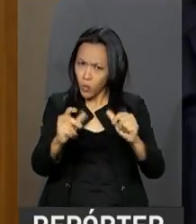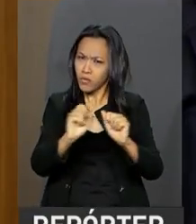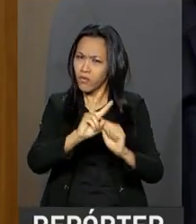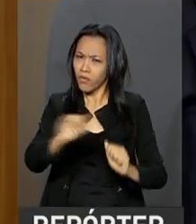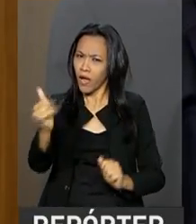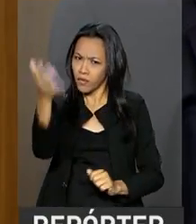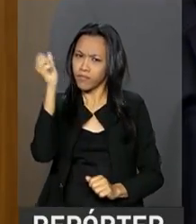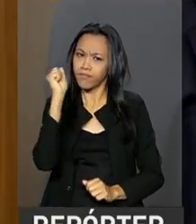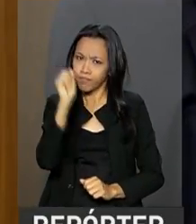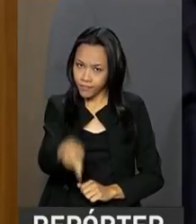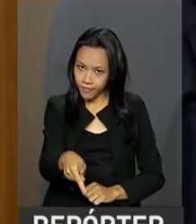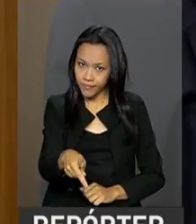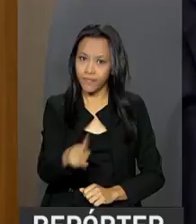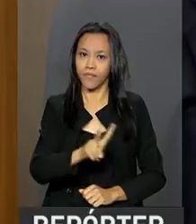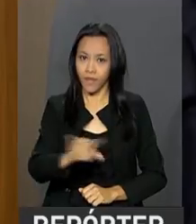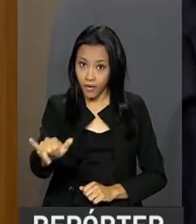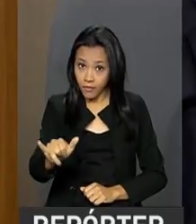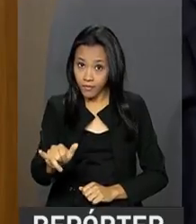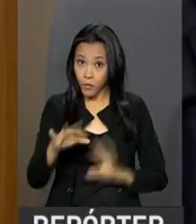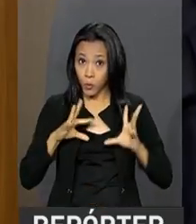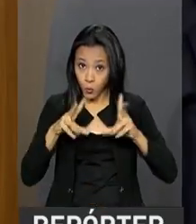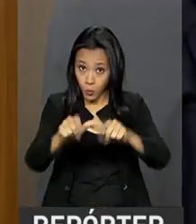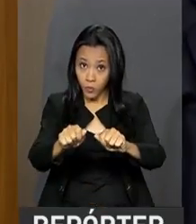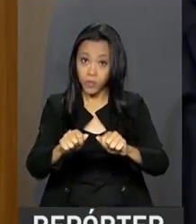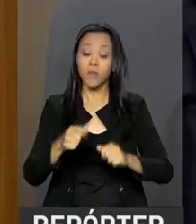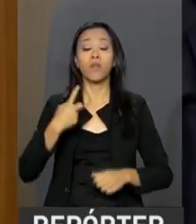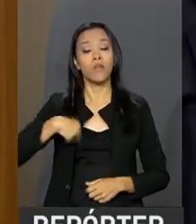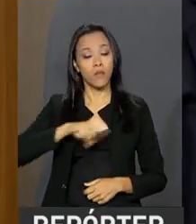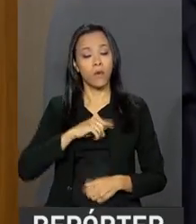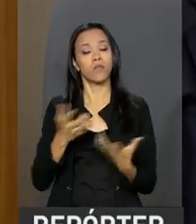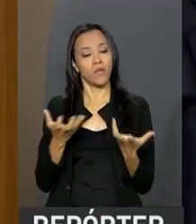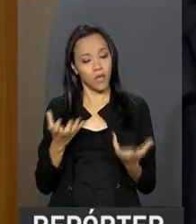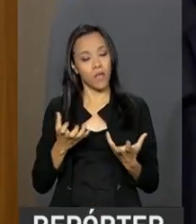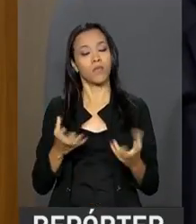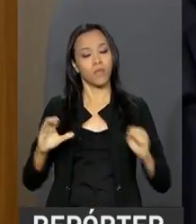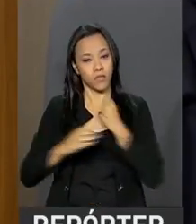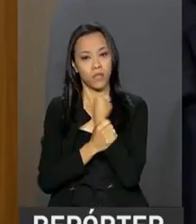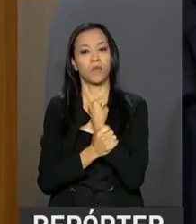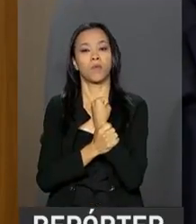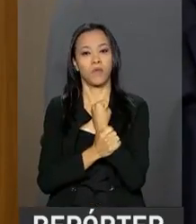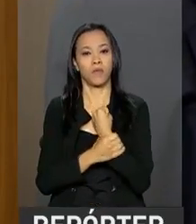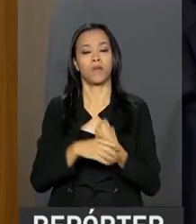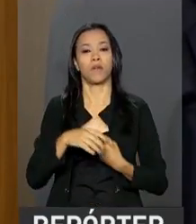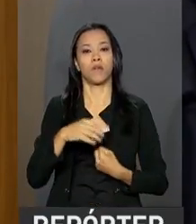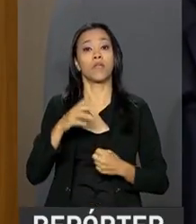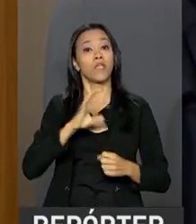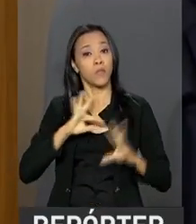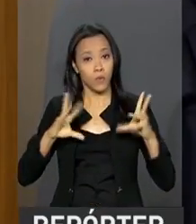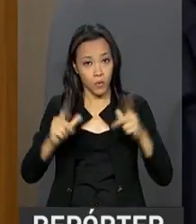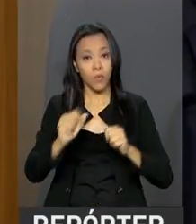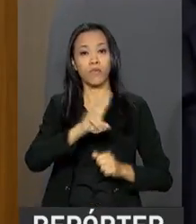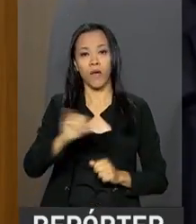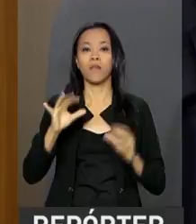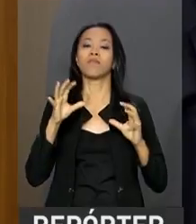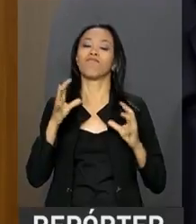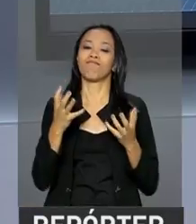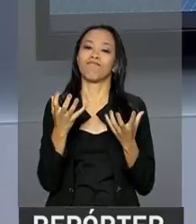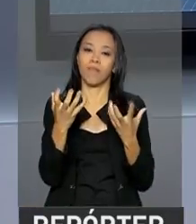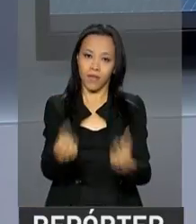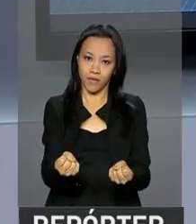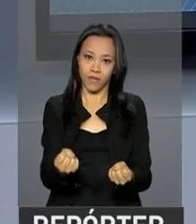receber aposentadoria E nós queremos garantir que todos vão receber aposentadoria e que a Previdência não vai